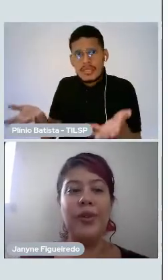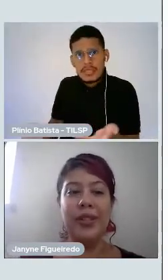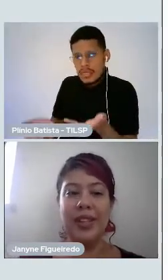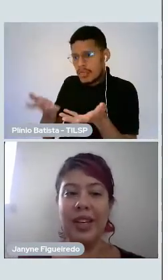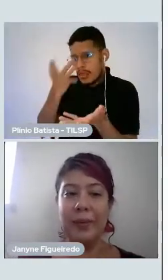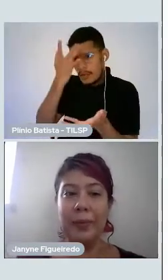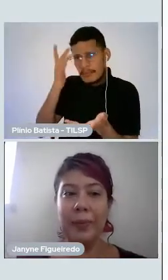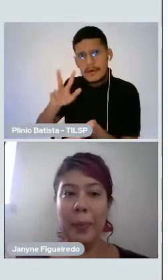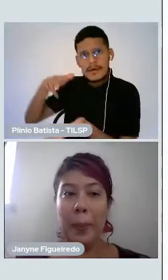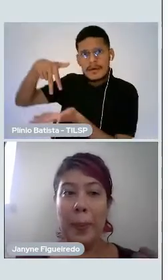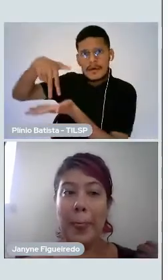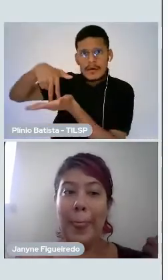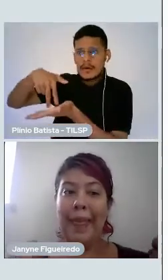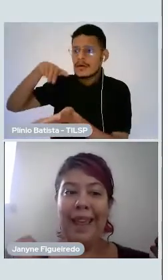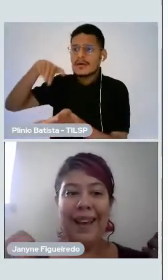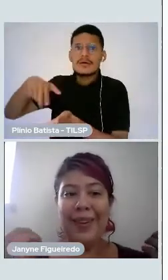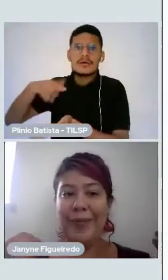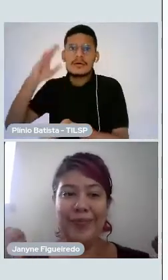se fosse